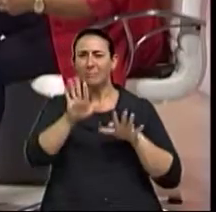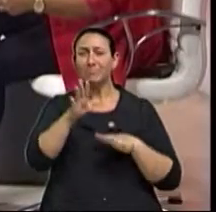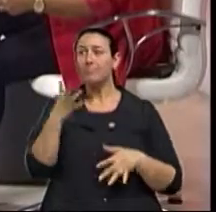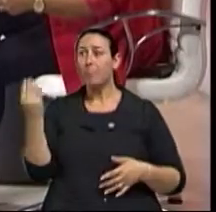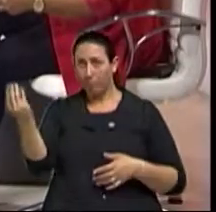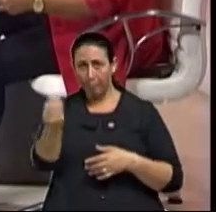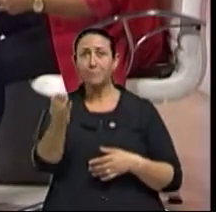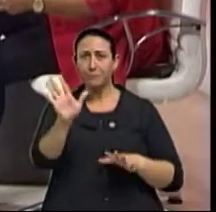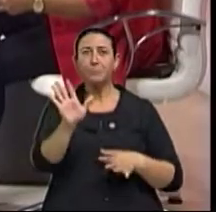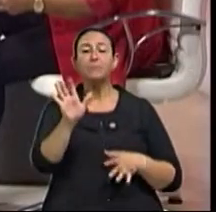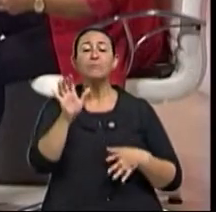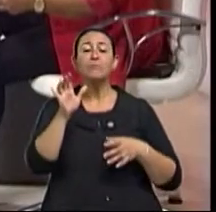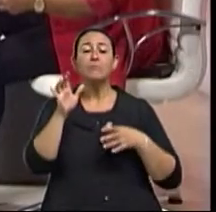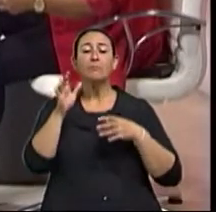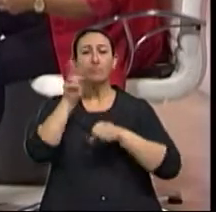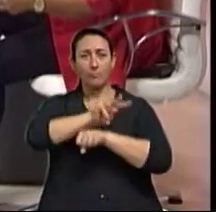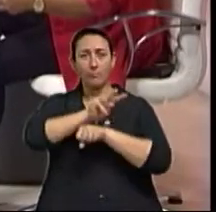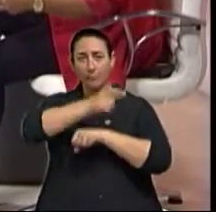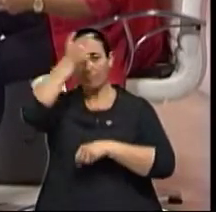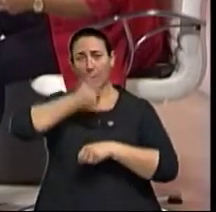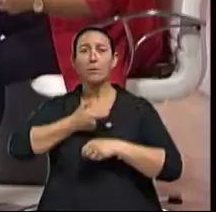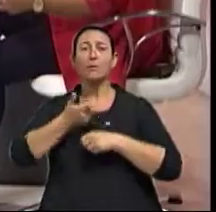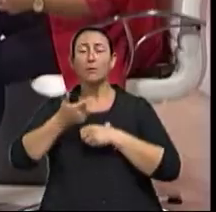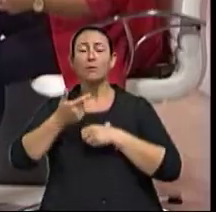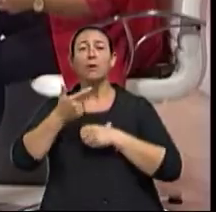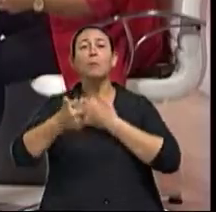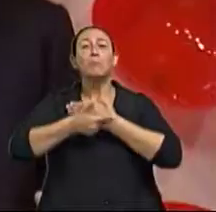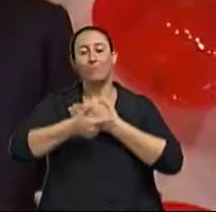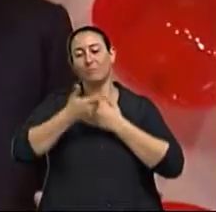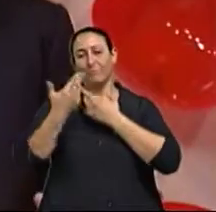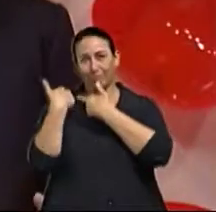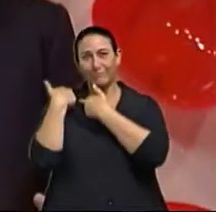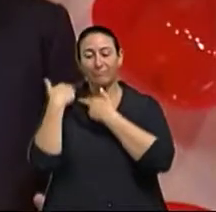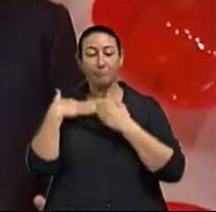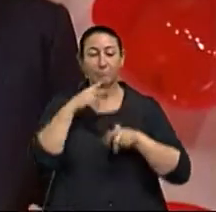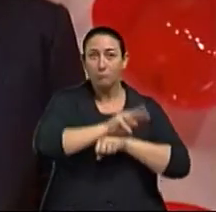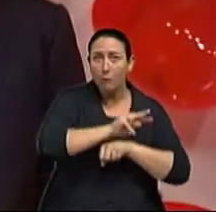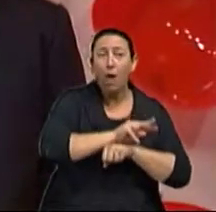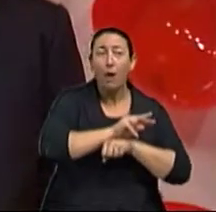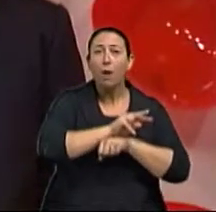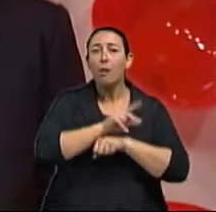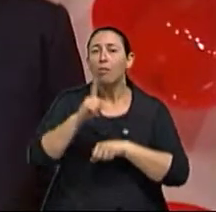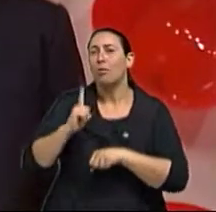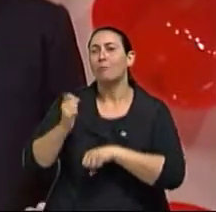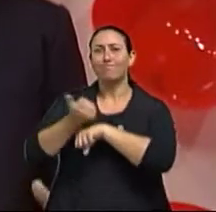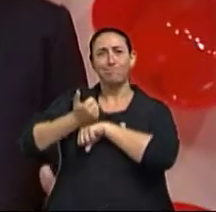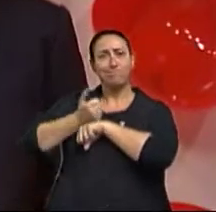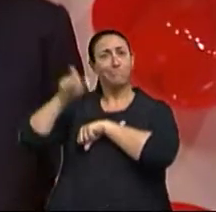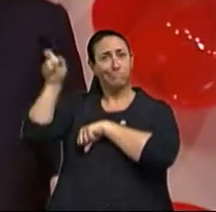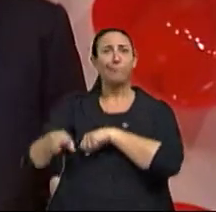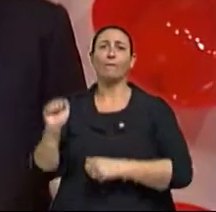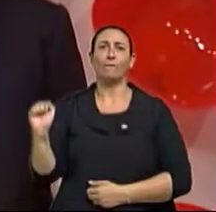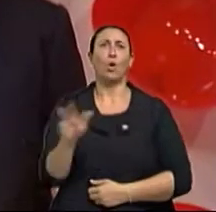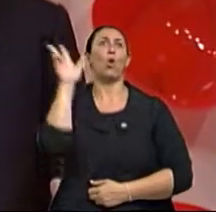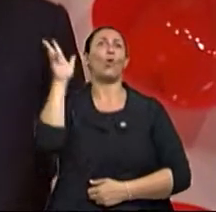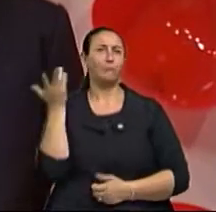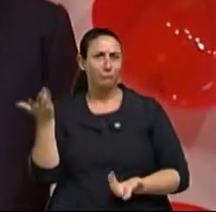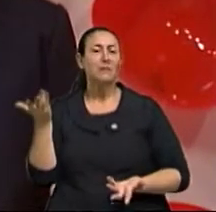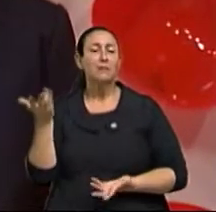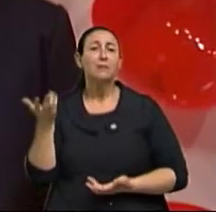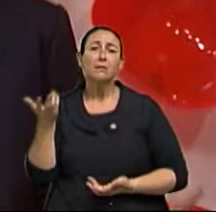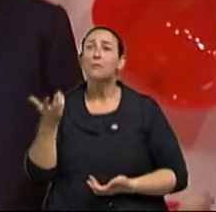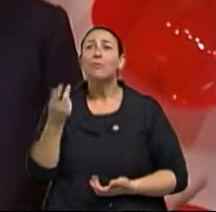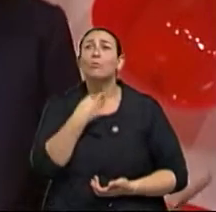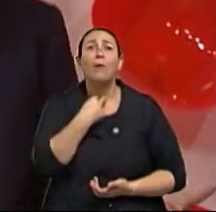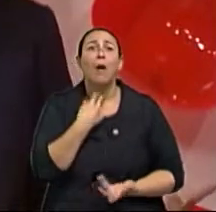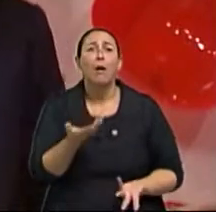querem trabalhar, né? Então, o pré-requisito para ser cuidador é gostar de idoso, né? Uhum. Então, se não gostar do idoso, não tem como fazer